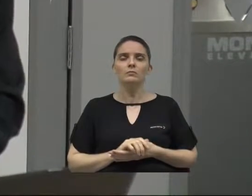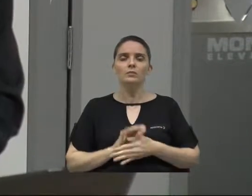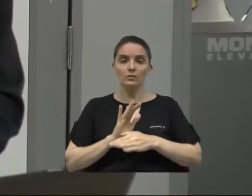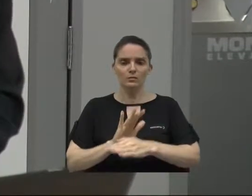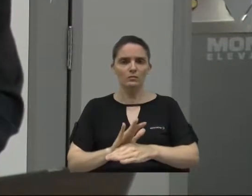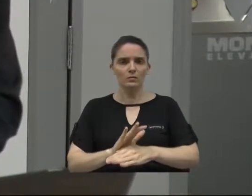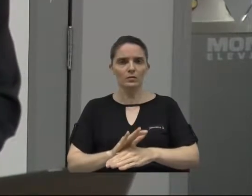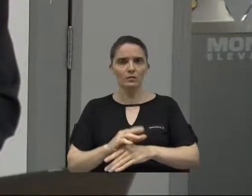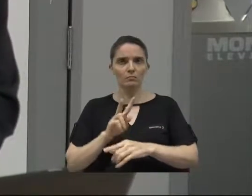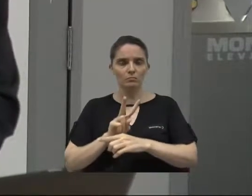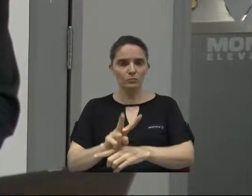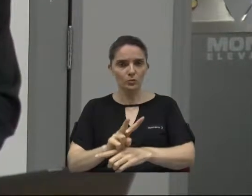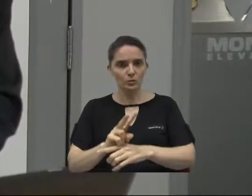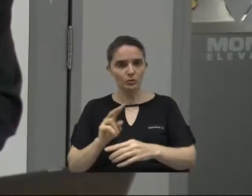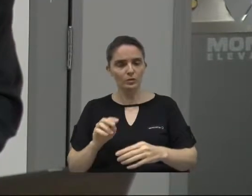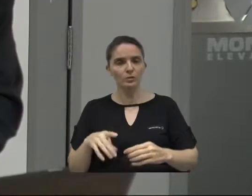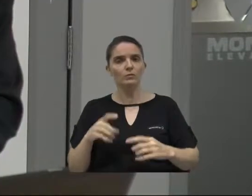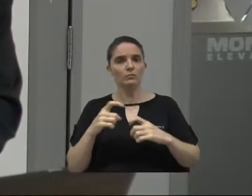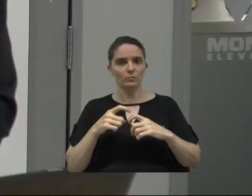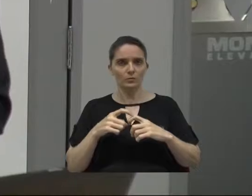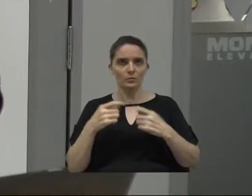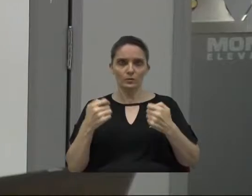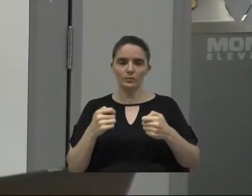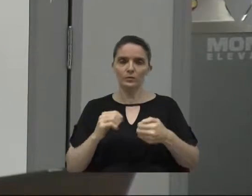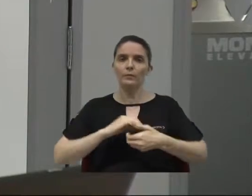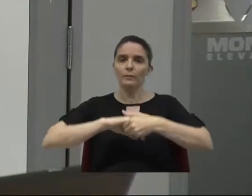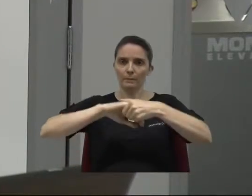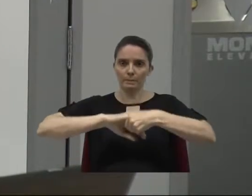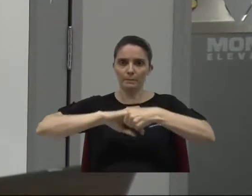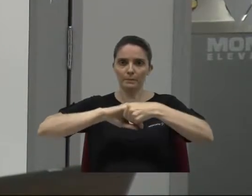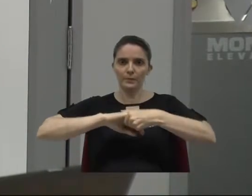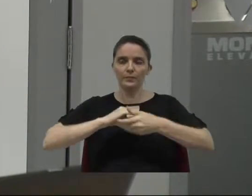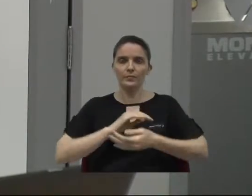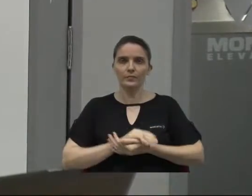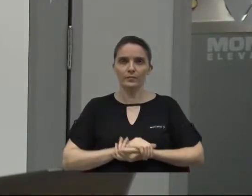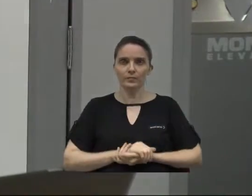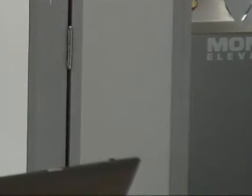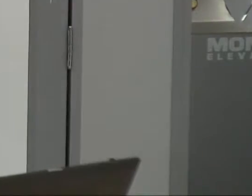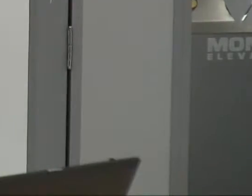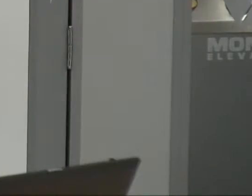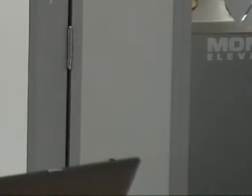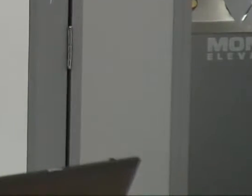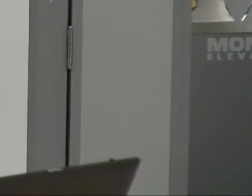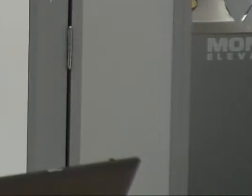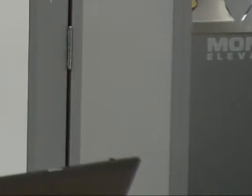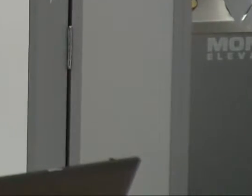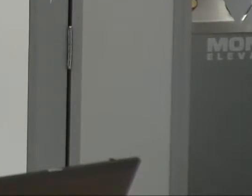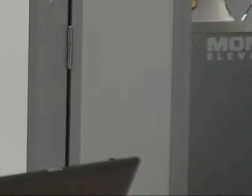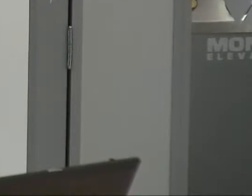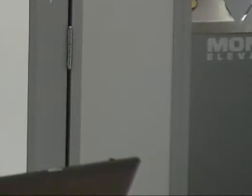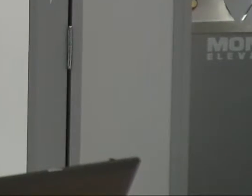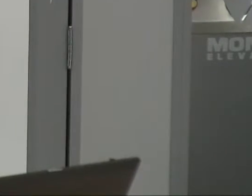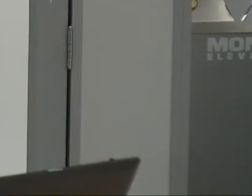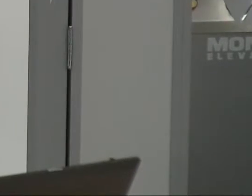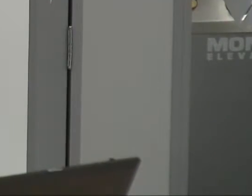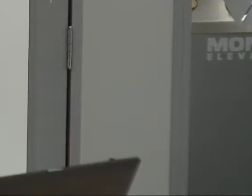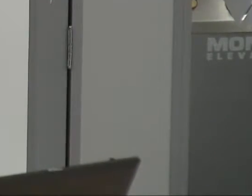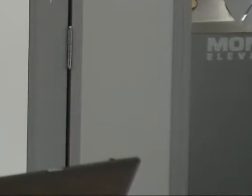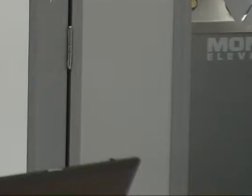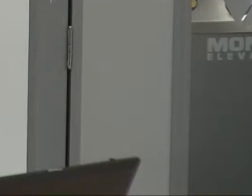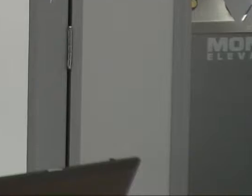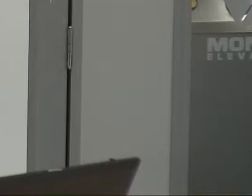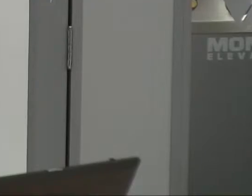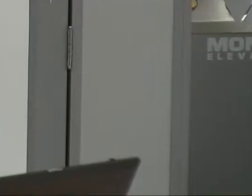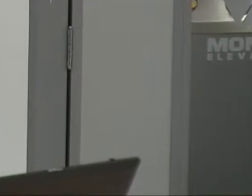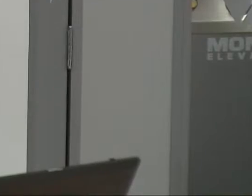Então, cuide bem de quem cuida de você. Parabéns. Cleiton Silva. Senhor presidente, eu também